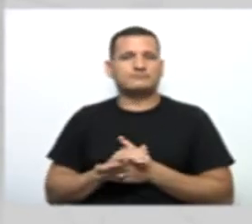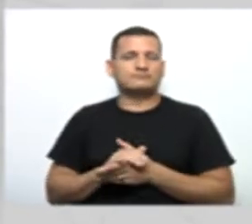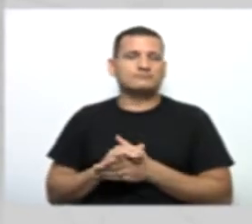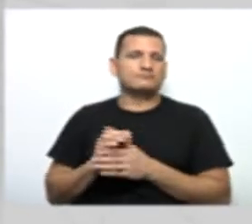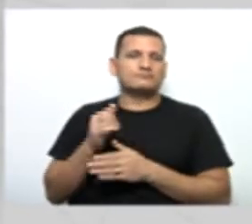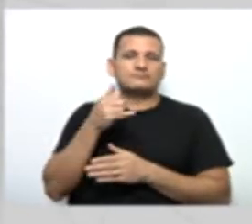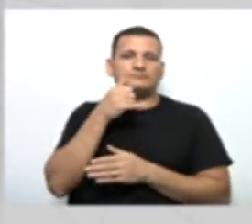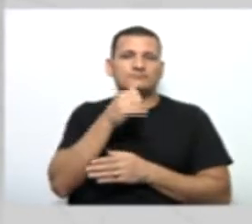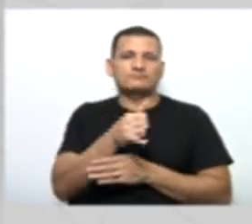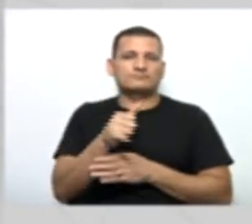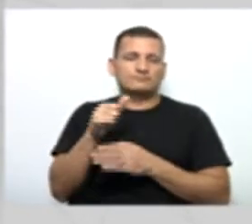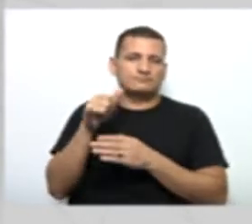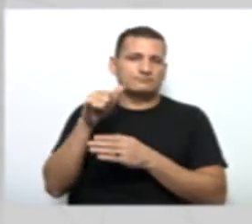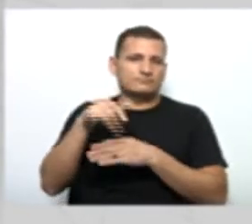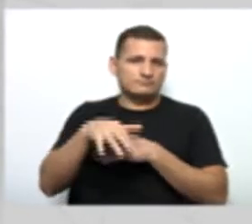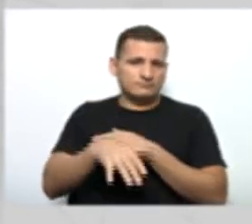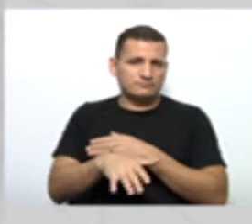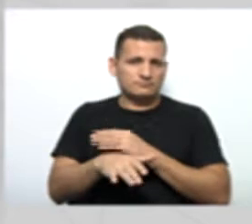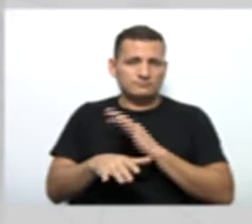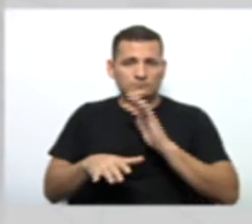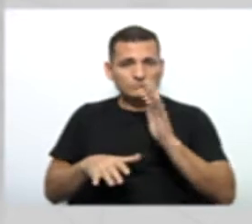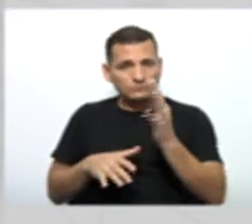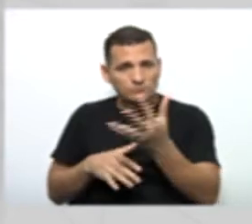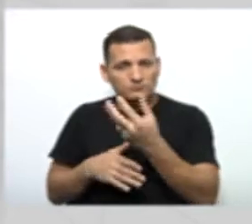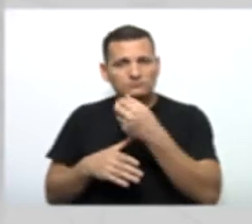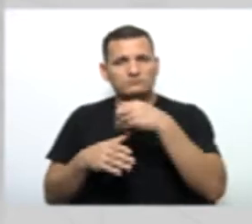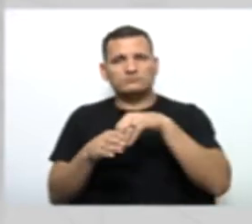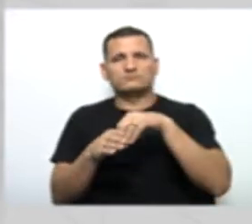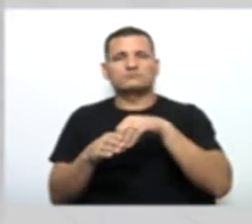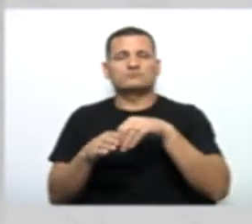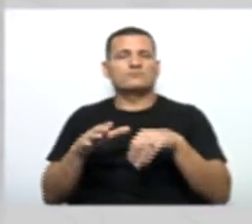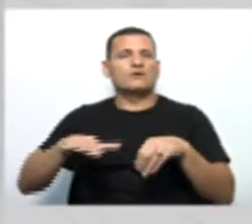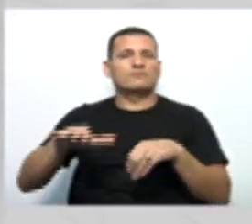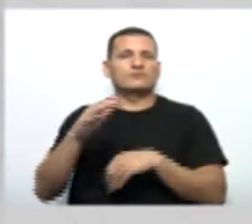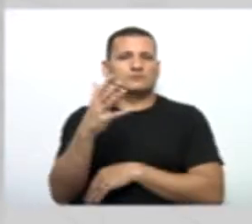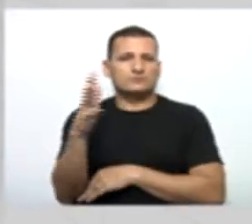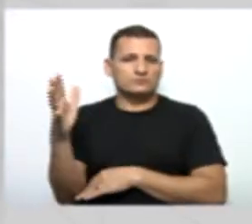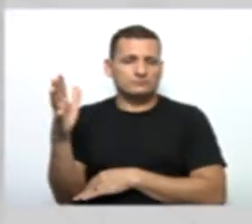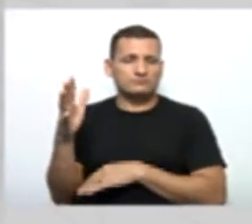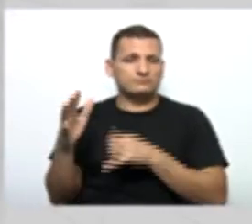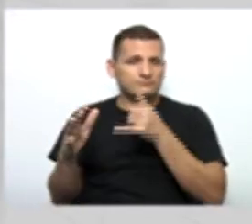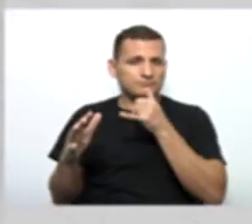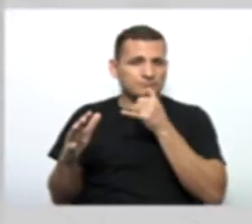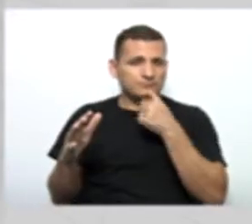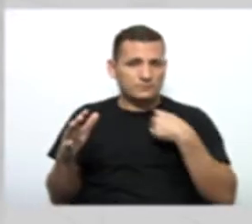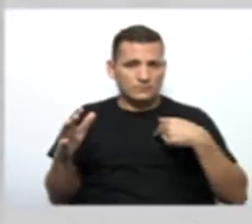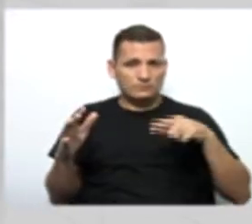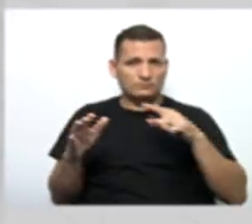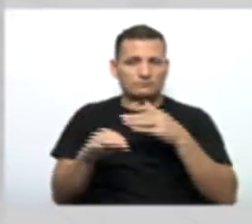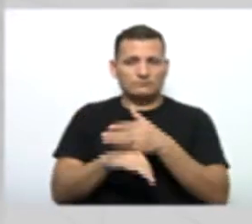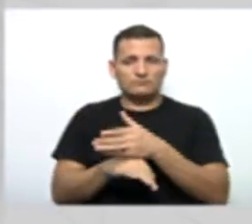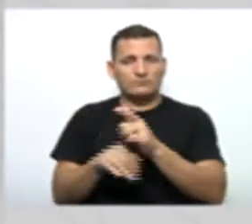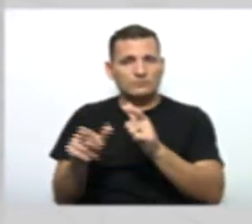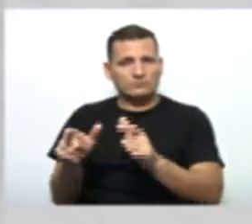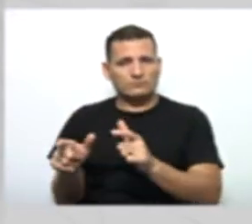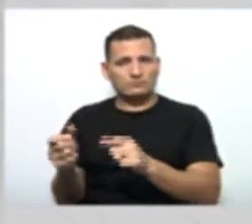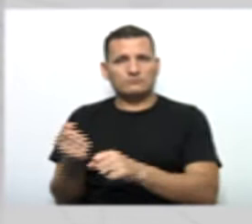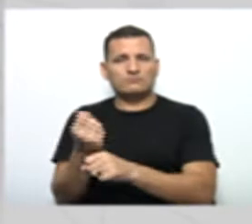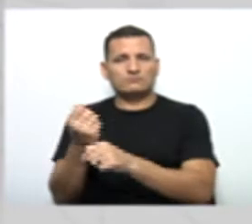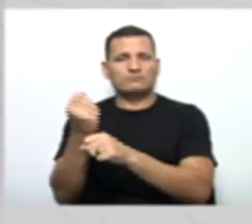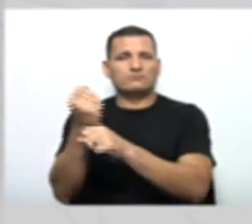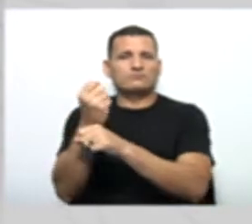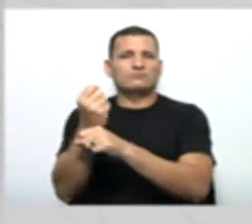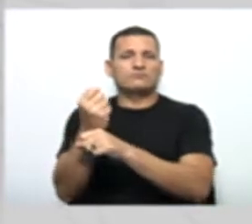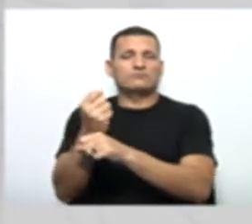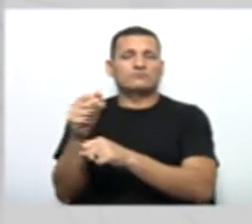usinas, tudo isso também faz parte do meio ambiente. Quando nós chegamos em um local e construímos uma casa, aquela casa começa